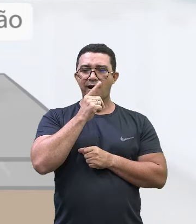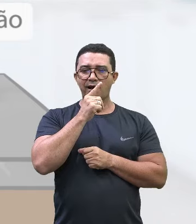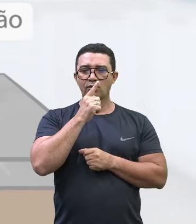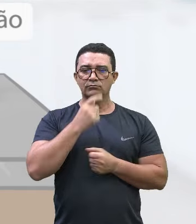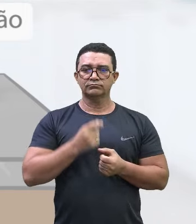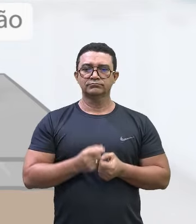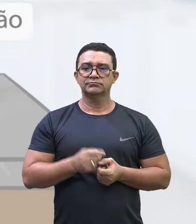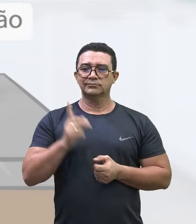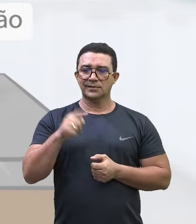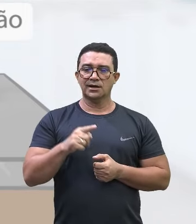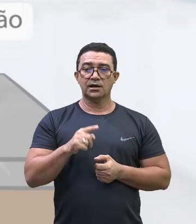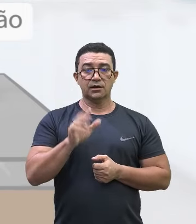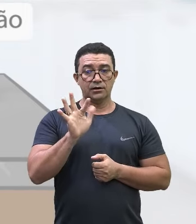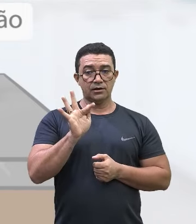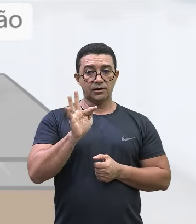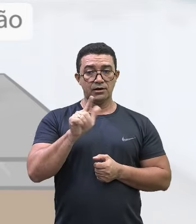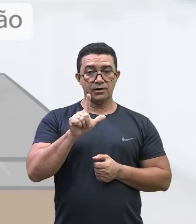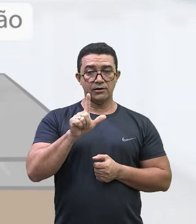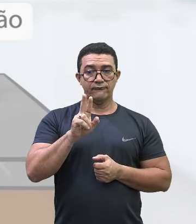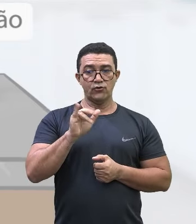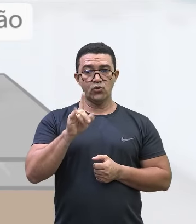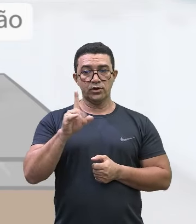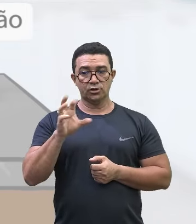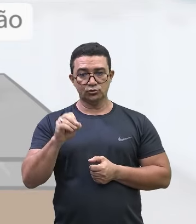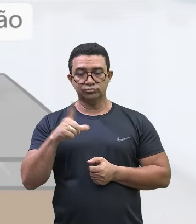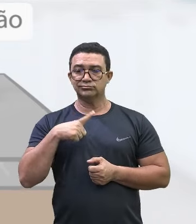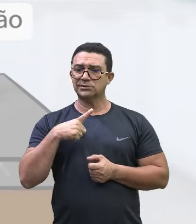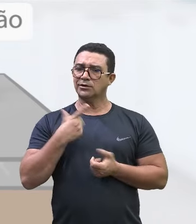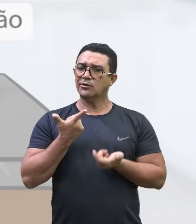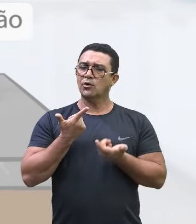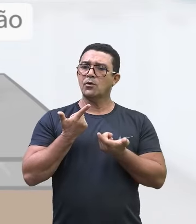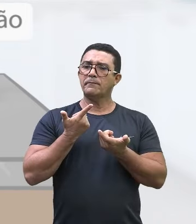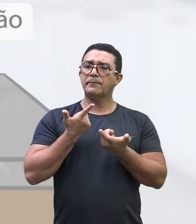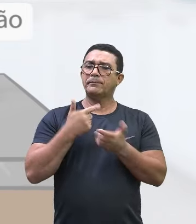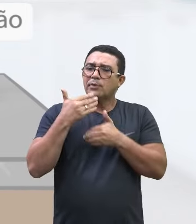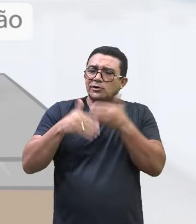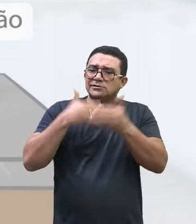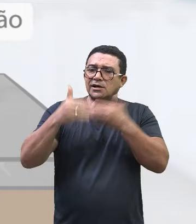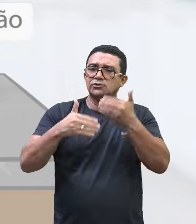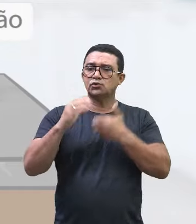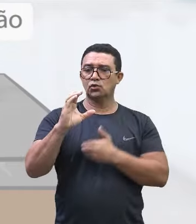é um fluido. Então ocorre o processo aí de convecção.